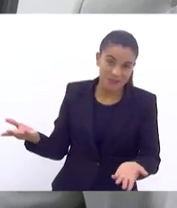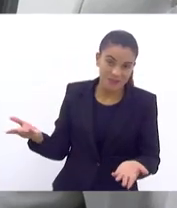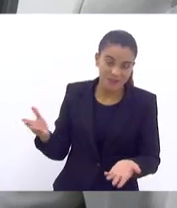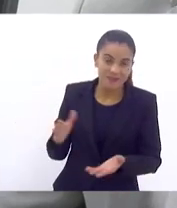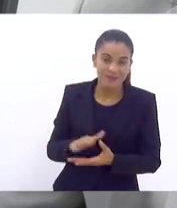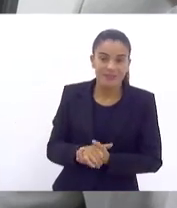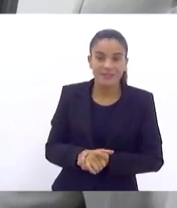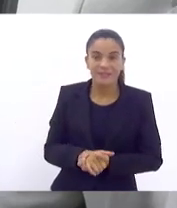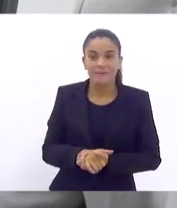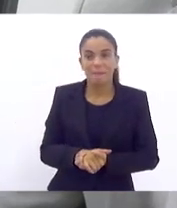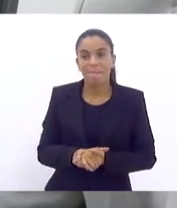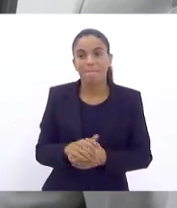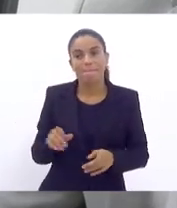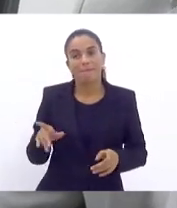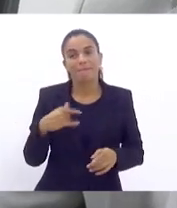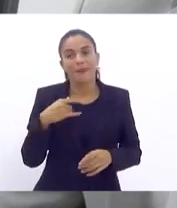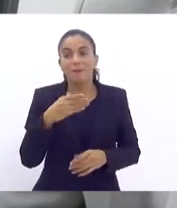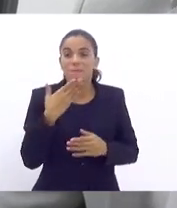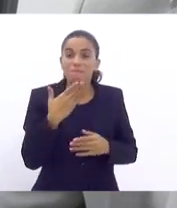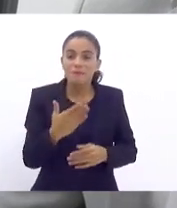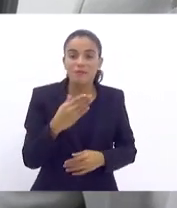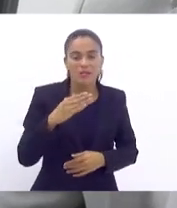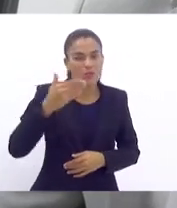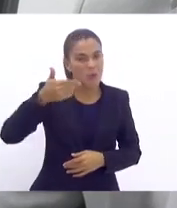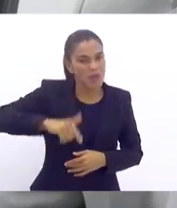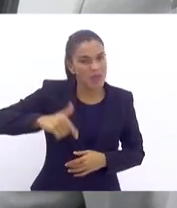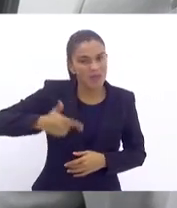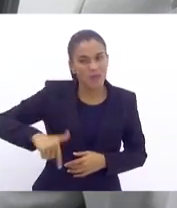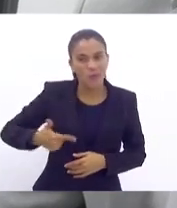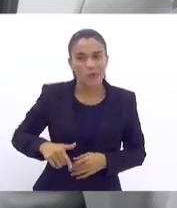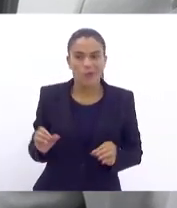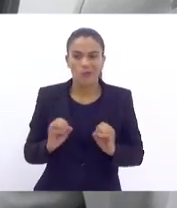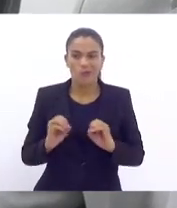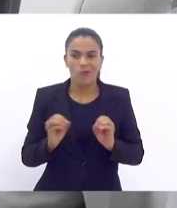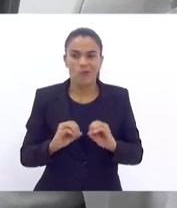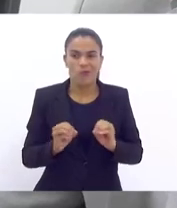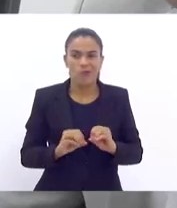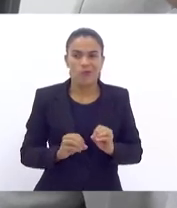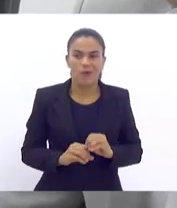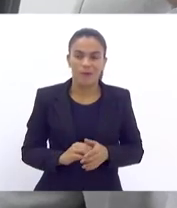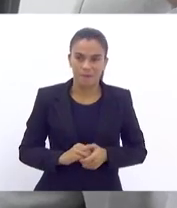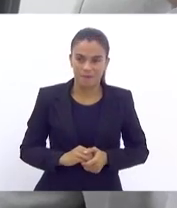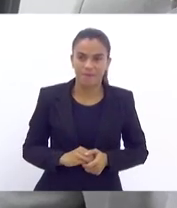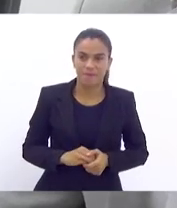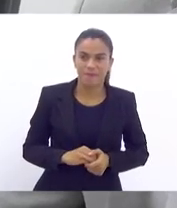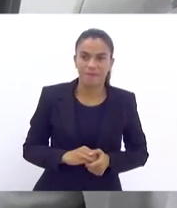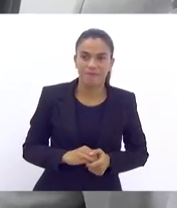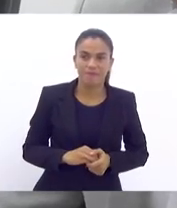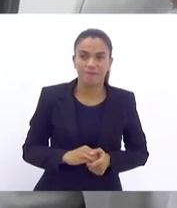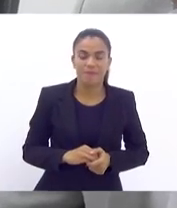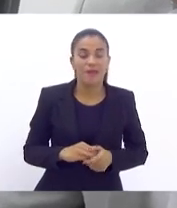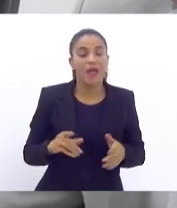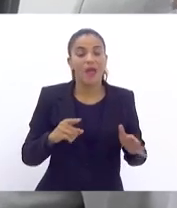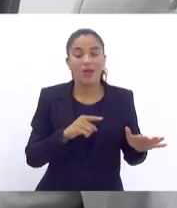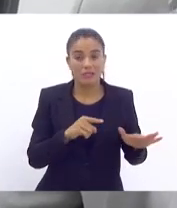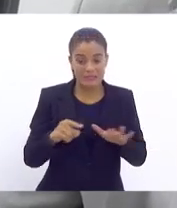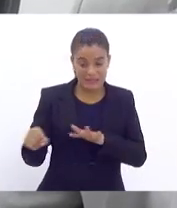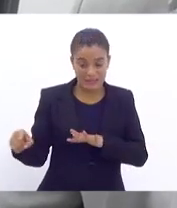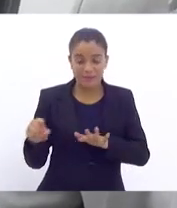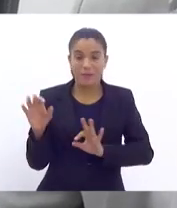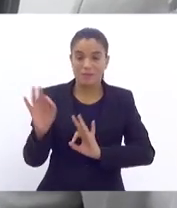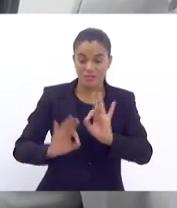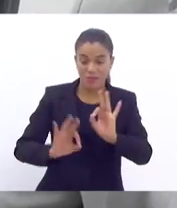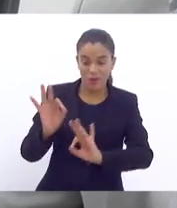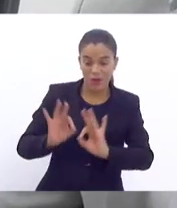isso não repita e o fato de fazer esse esse freio de arrumação na próxima semana é justamente para isso